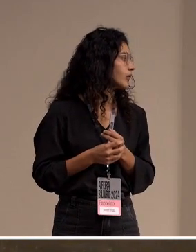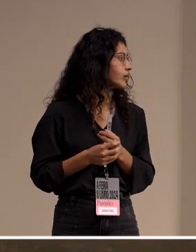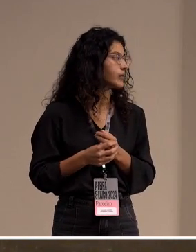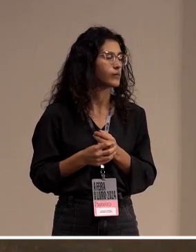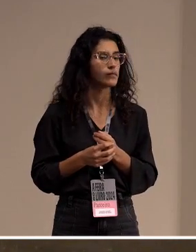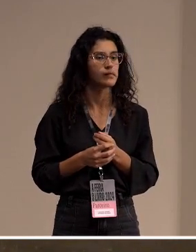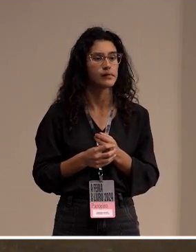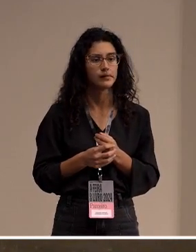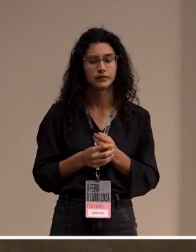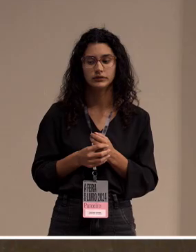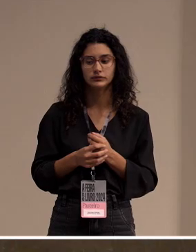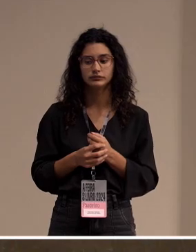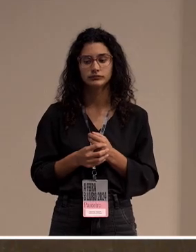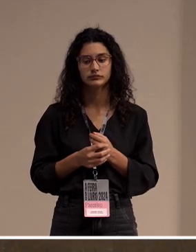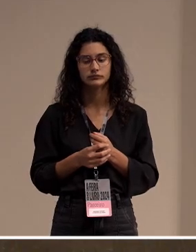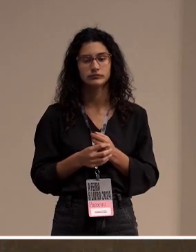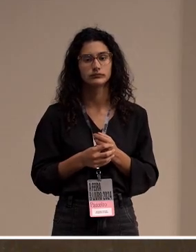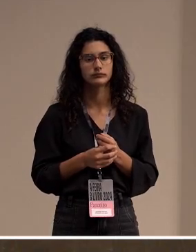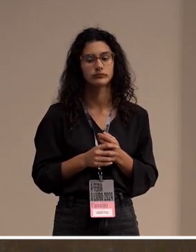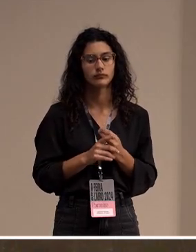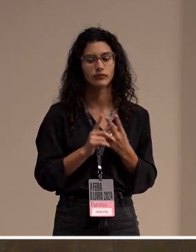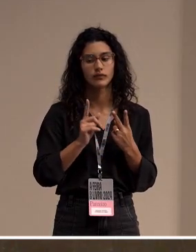Oh, Sam Cooke and Donny Hathaway.